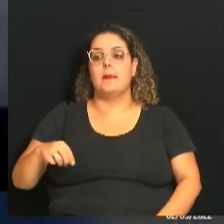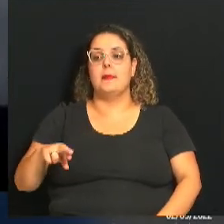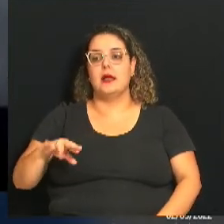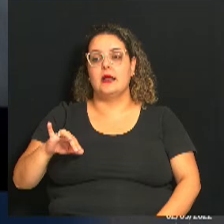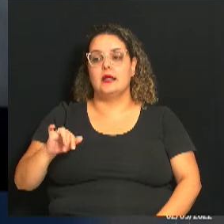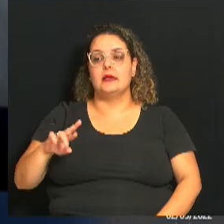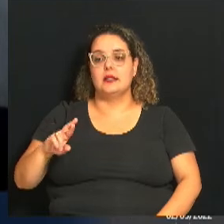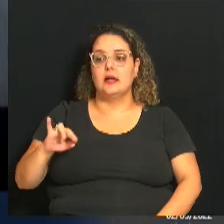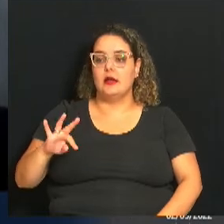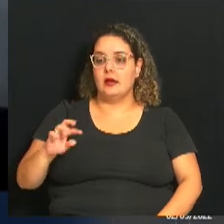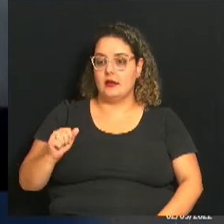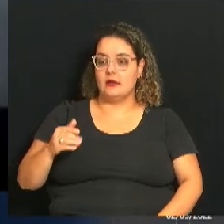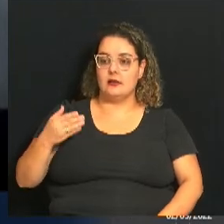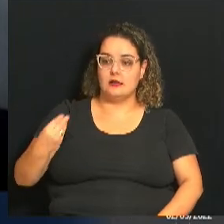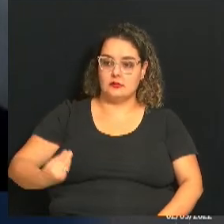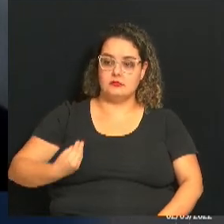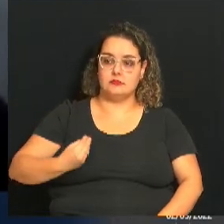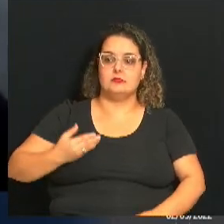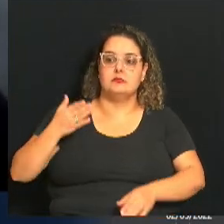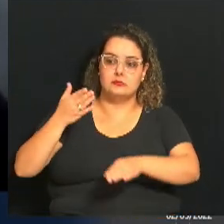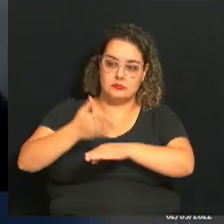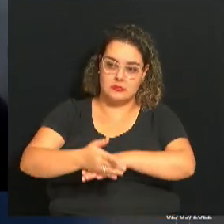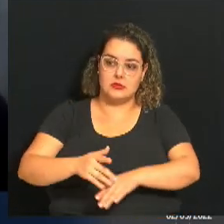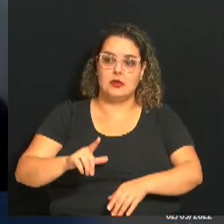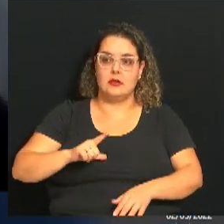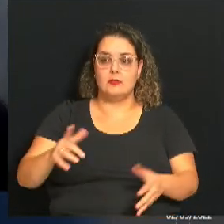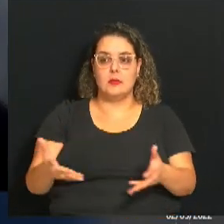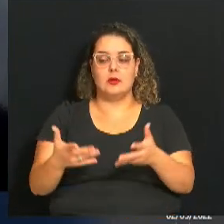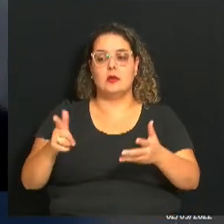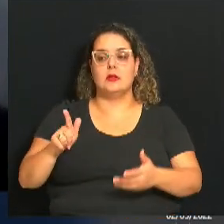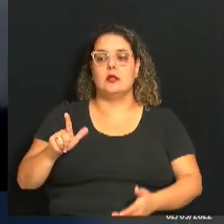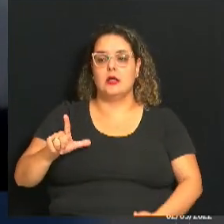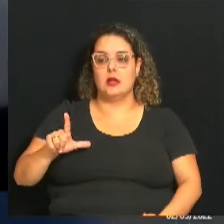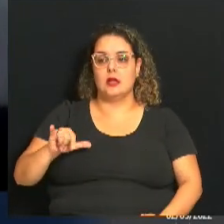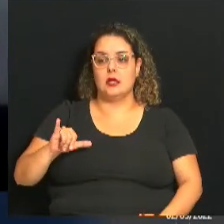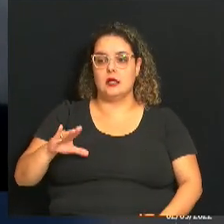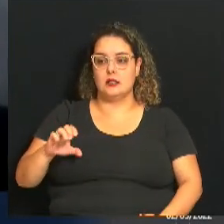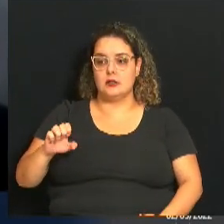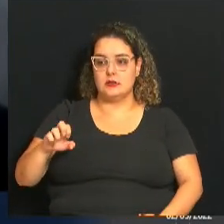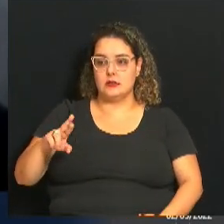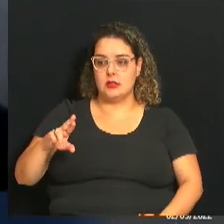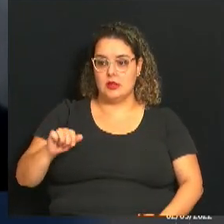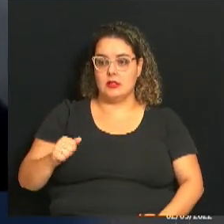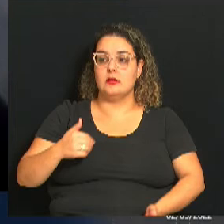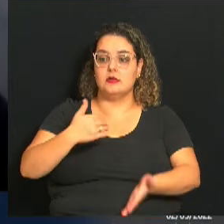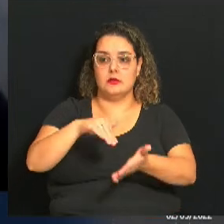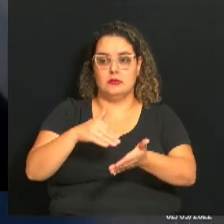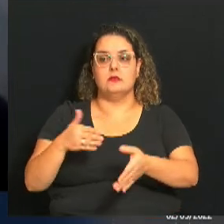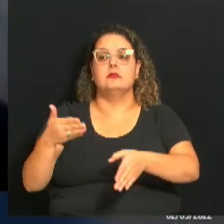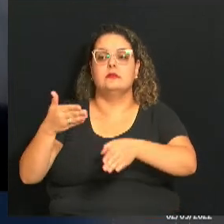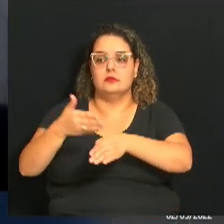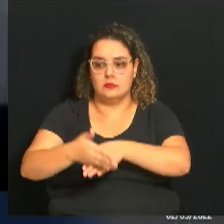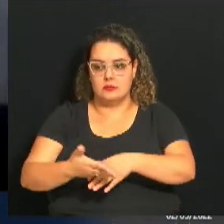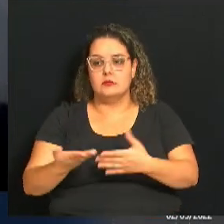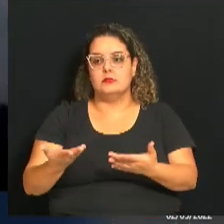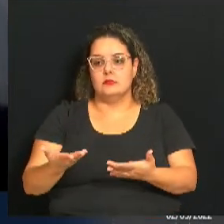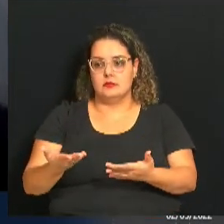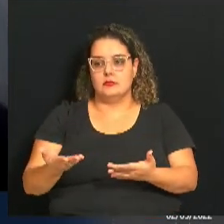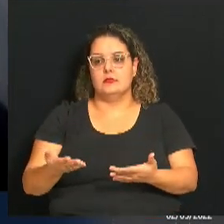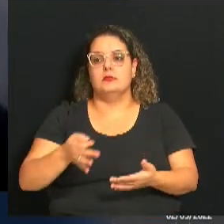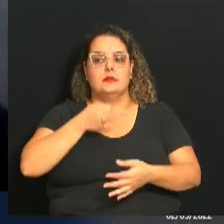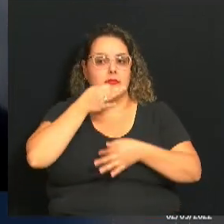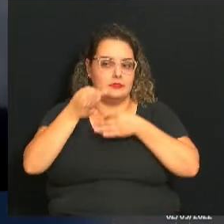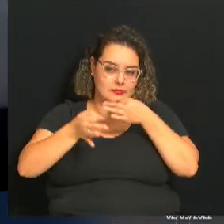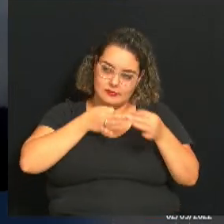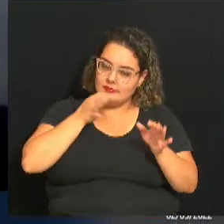porque ela teve uma contribuição na Glicério. Então, quando ele solicita a participação da secretaria, a gente tem ido da pitaca nossa lá,